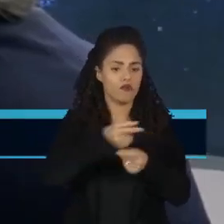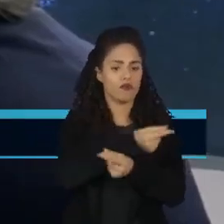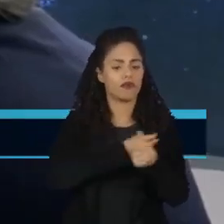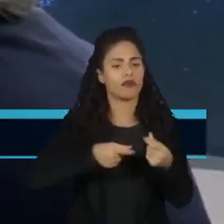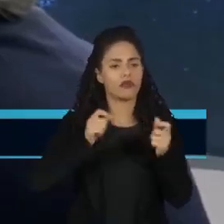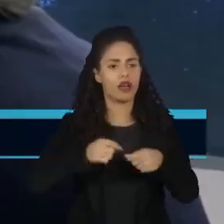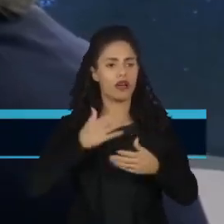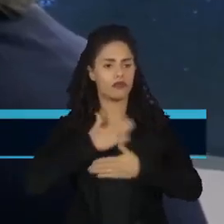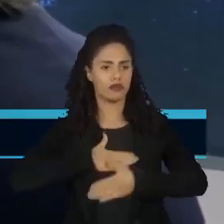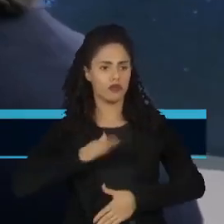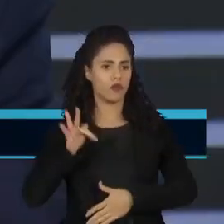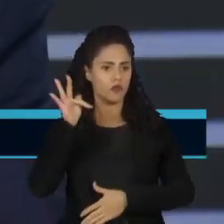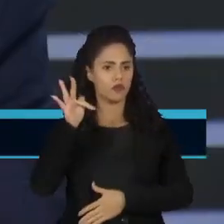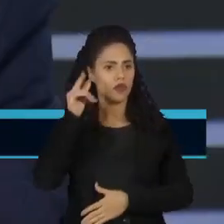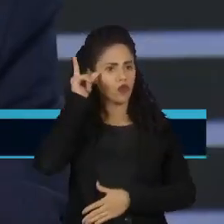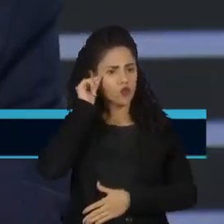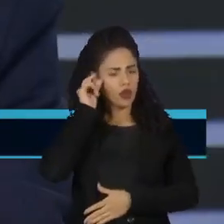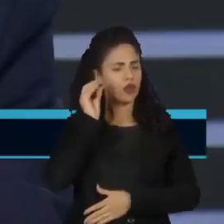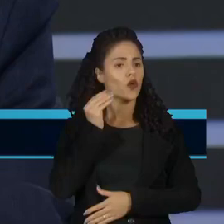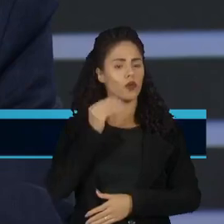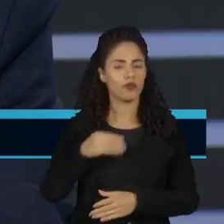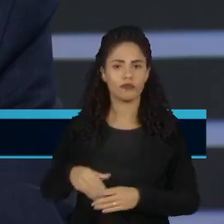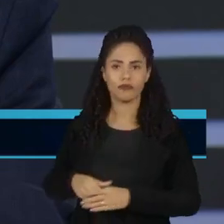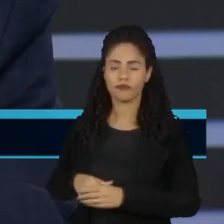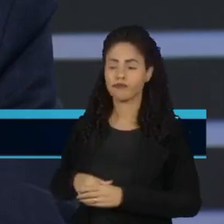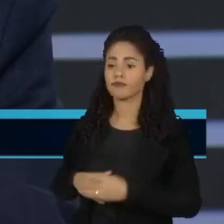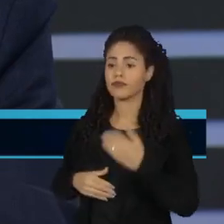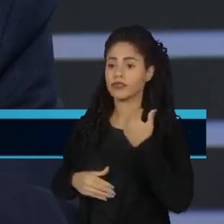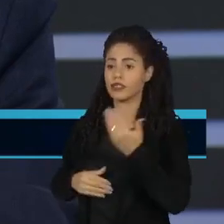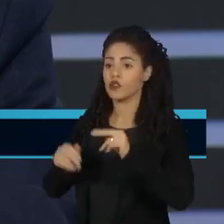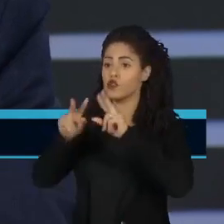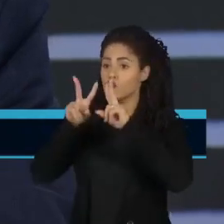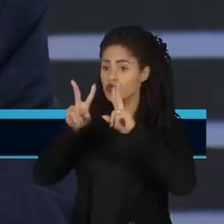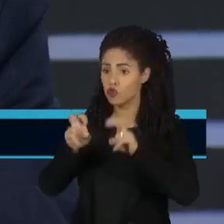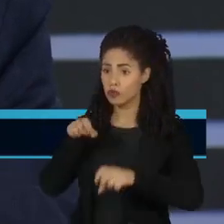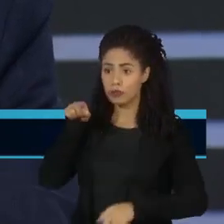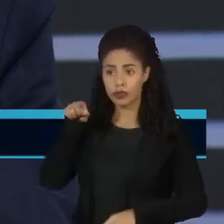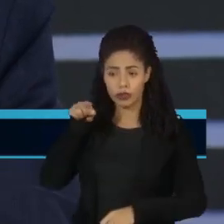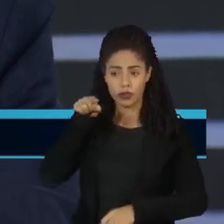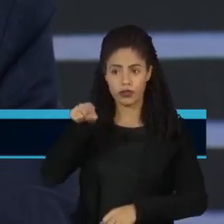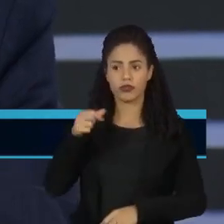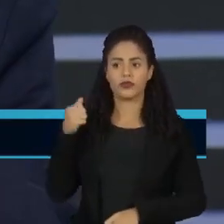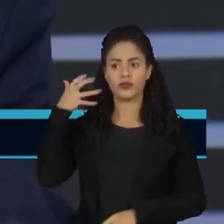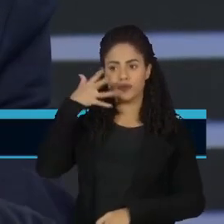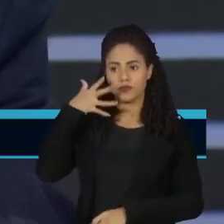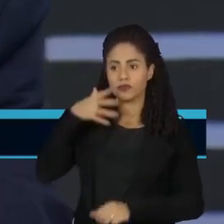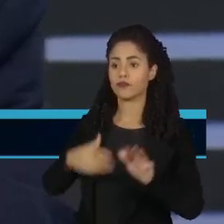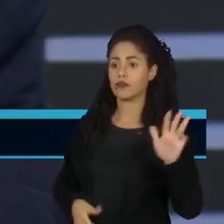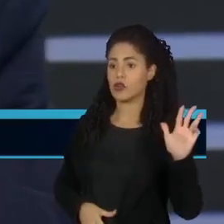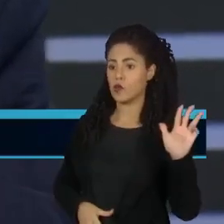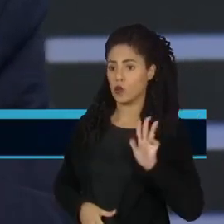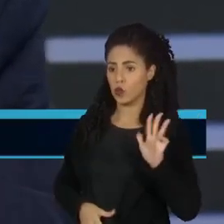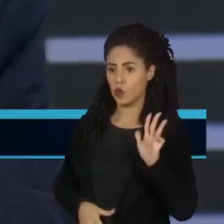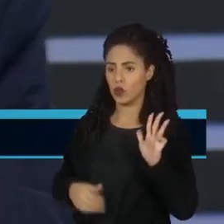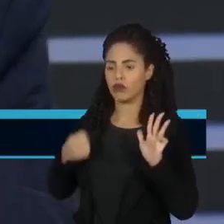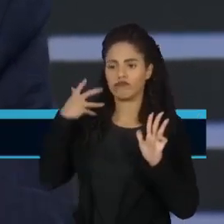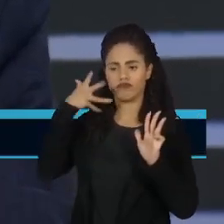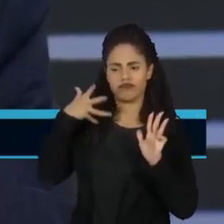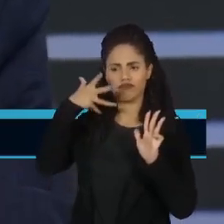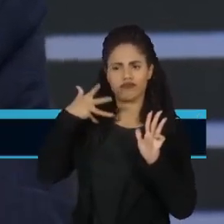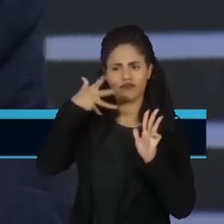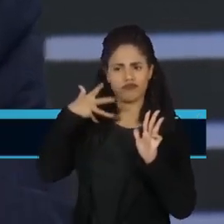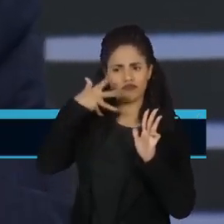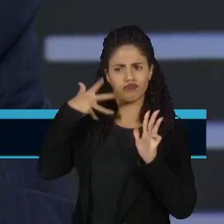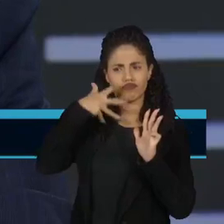traz um alívio para o futuro? Olha, a questão da declaração, por exemplo, do Lula, ou das declarações que nós vimos, elas